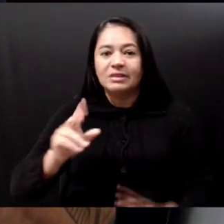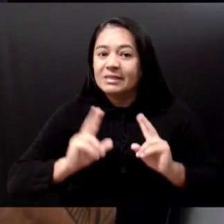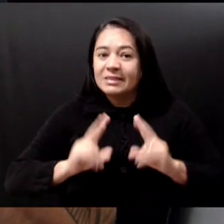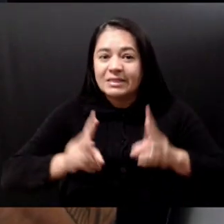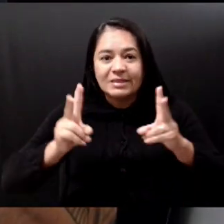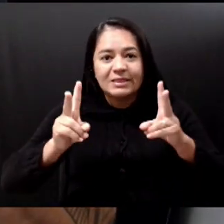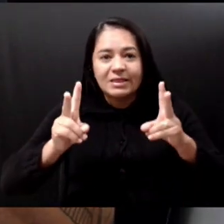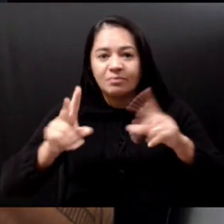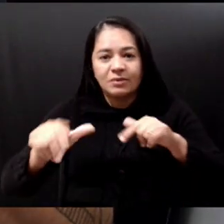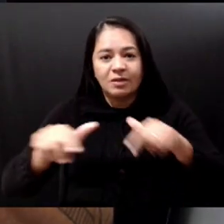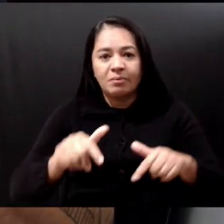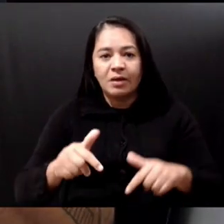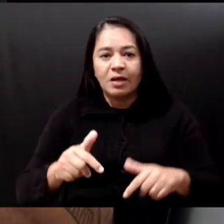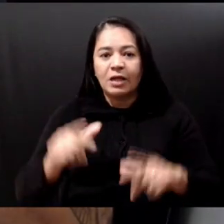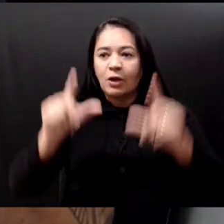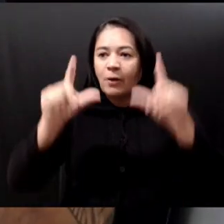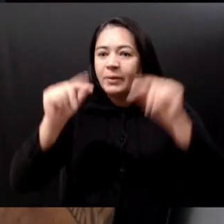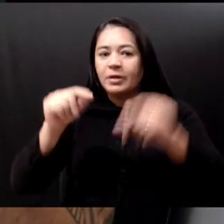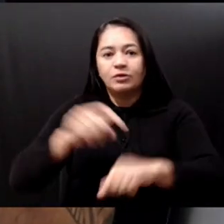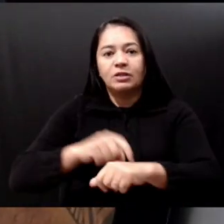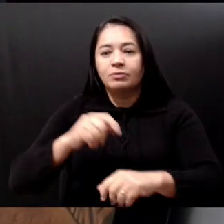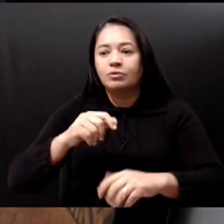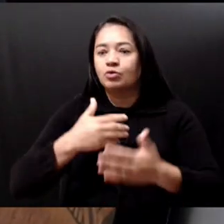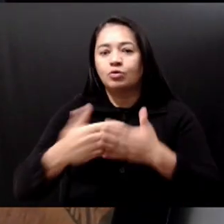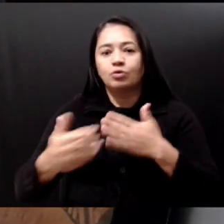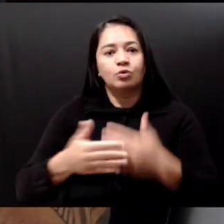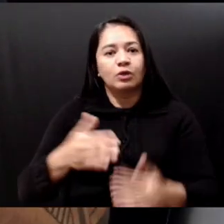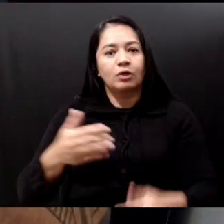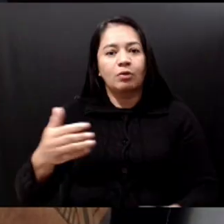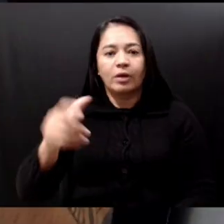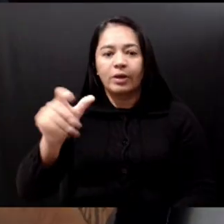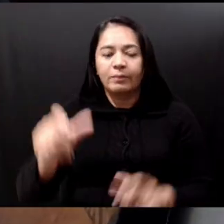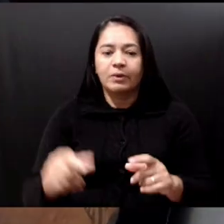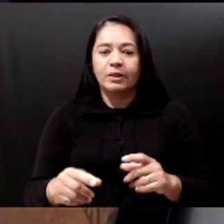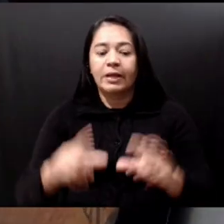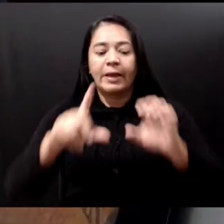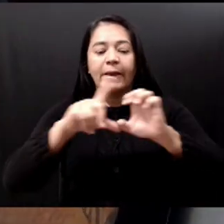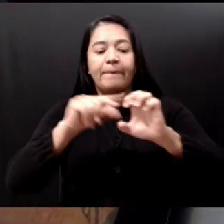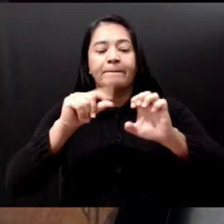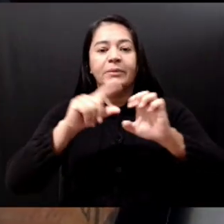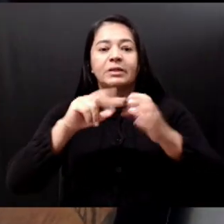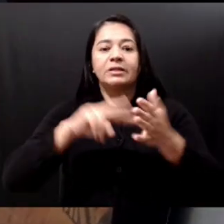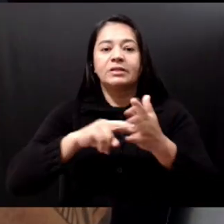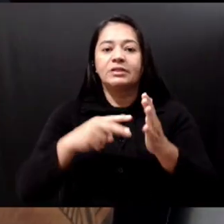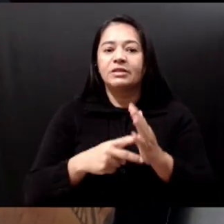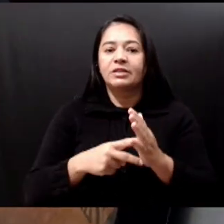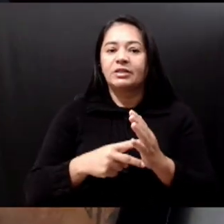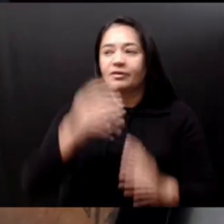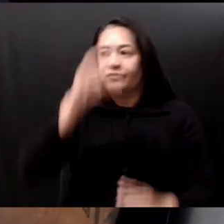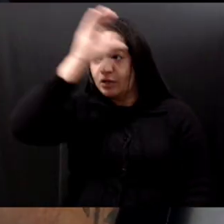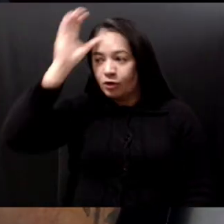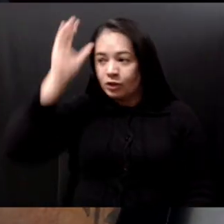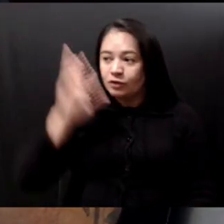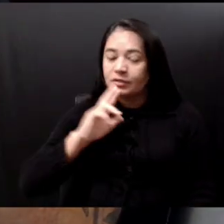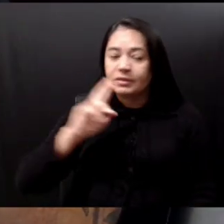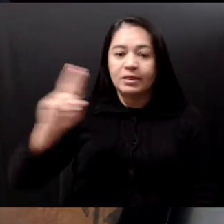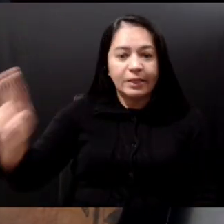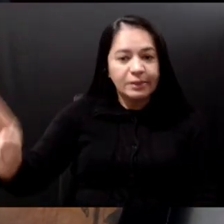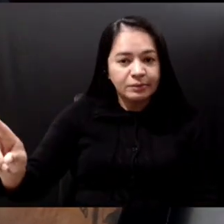Porque empreender é sobre você responder o cliente, sobre você responder os seus parceiros, sobre você